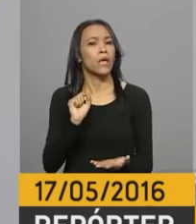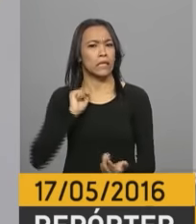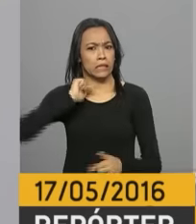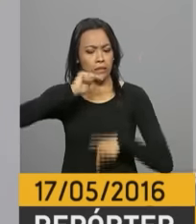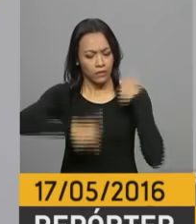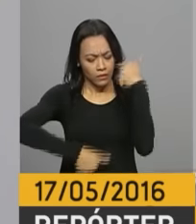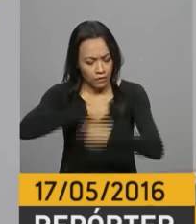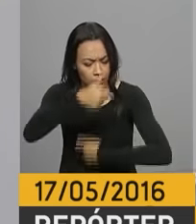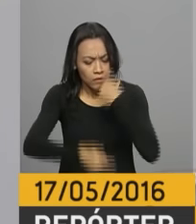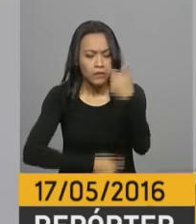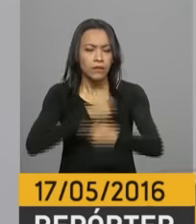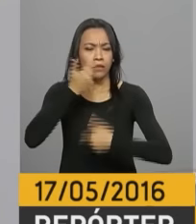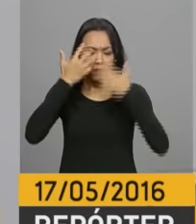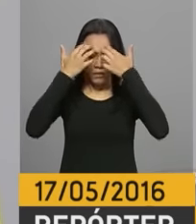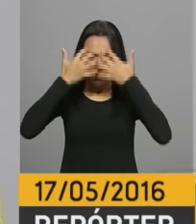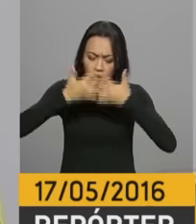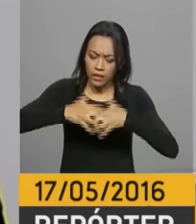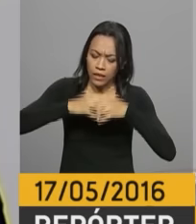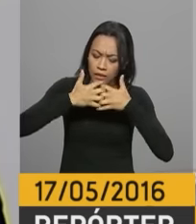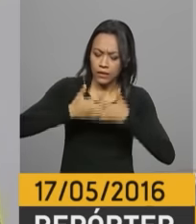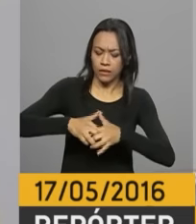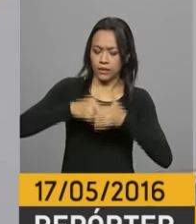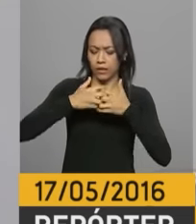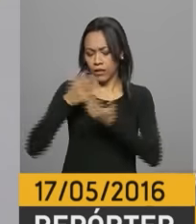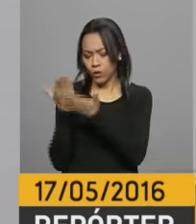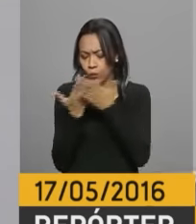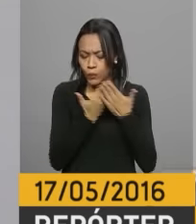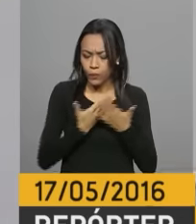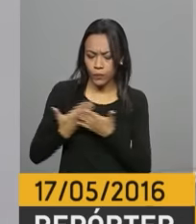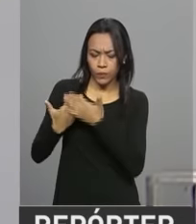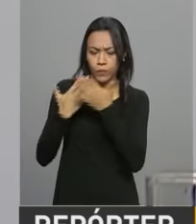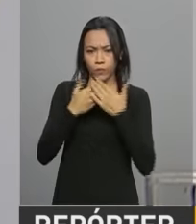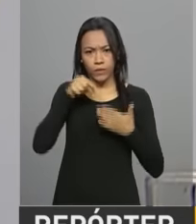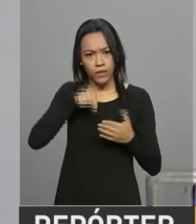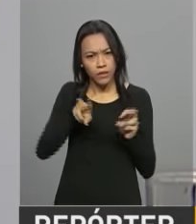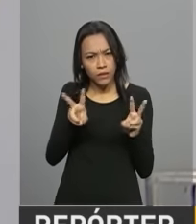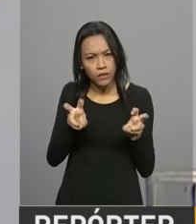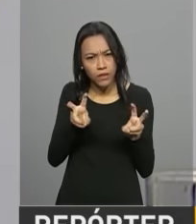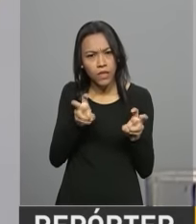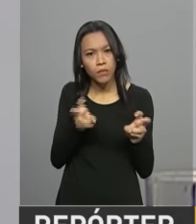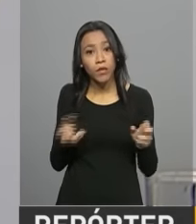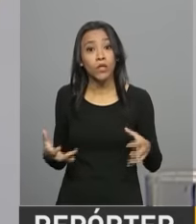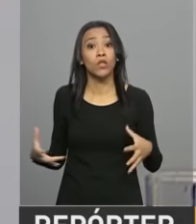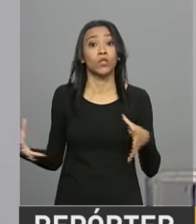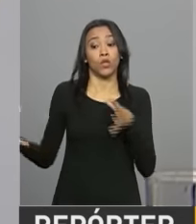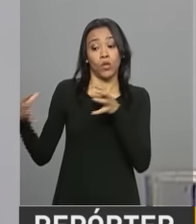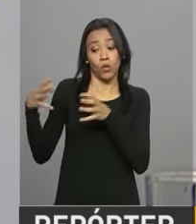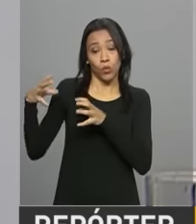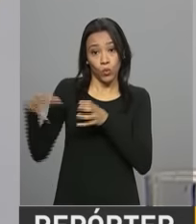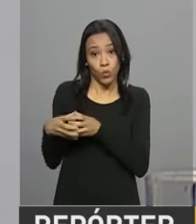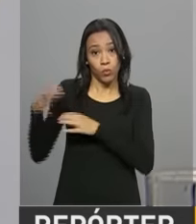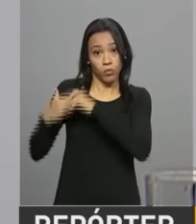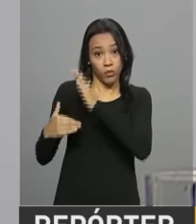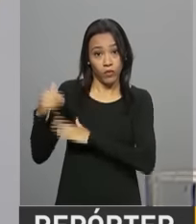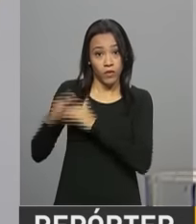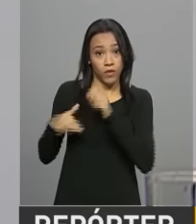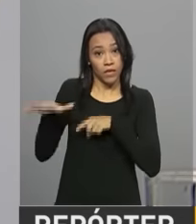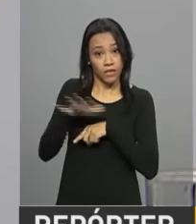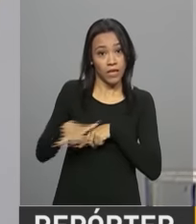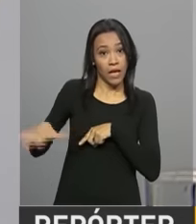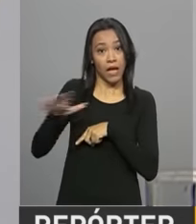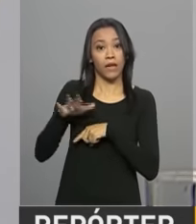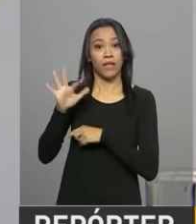debruçar e analisar este assunto juntamente com a equipe da Fazenda e do